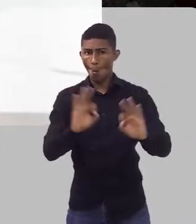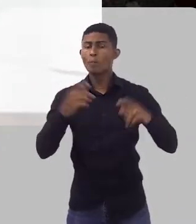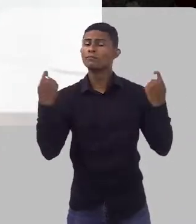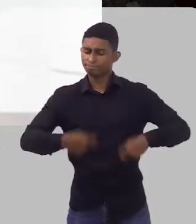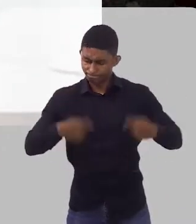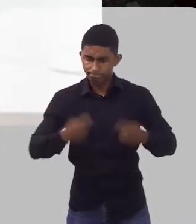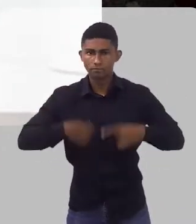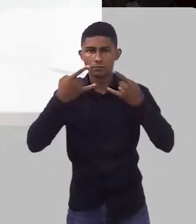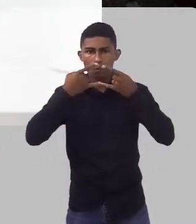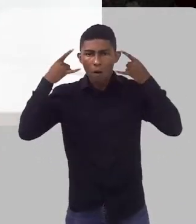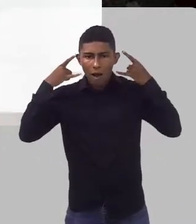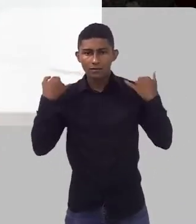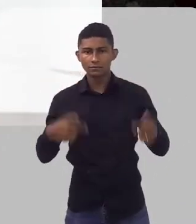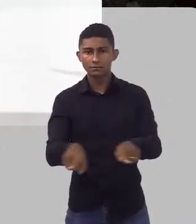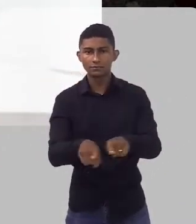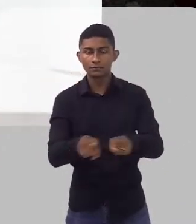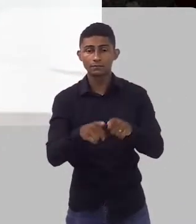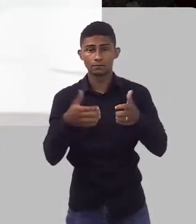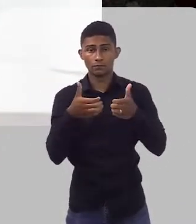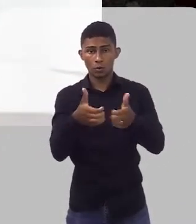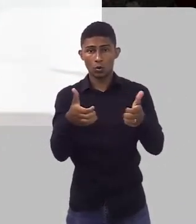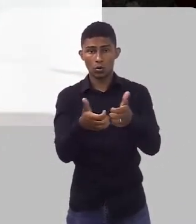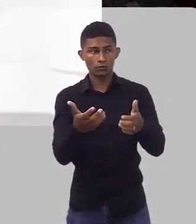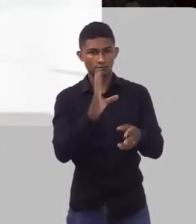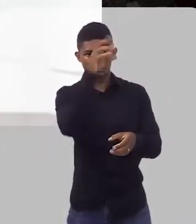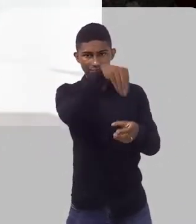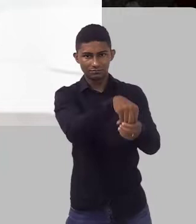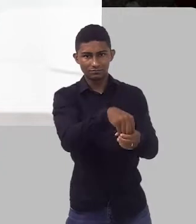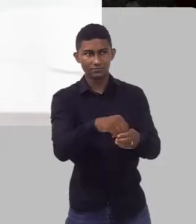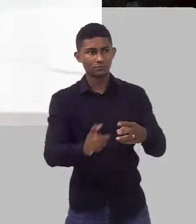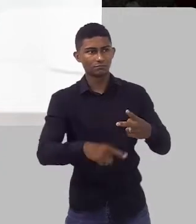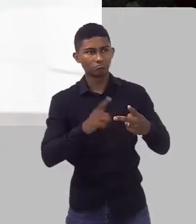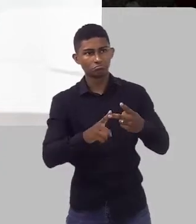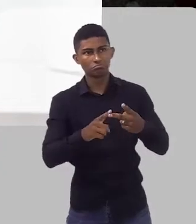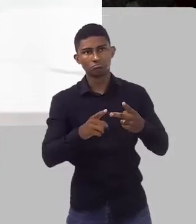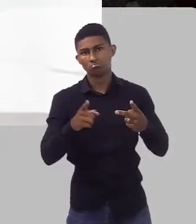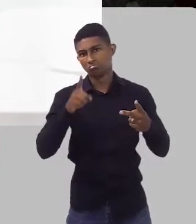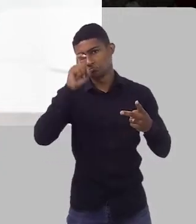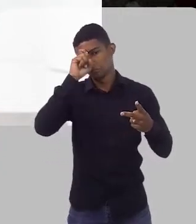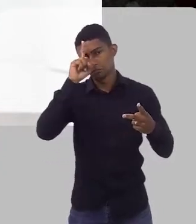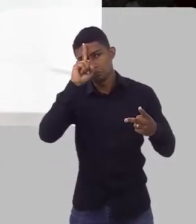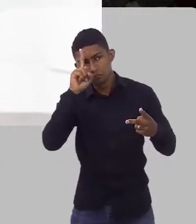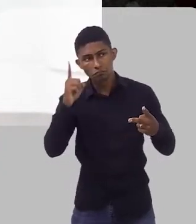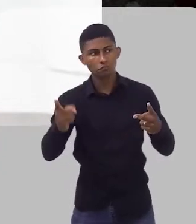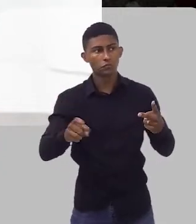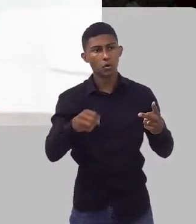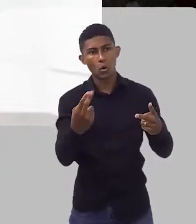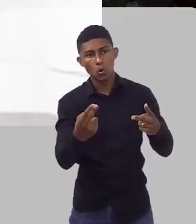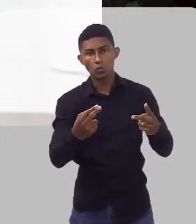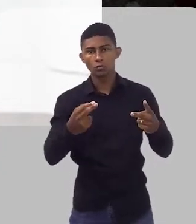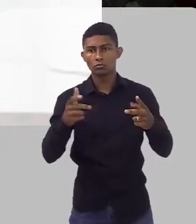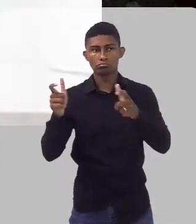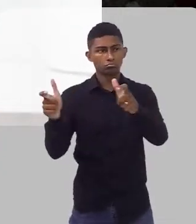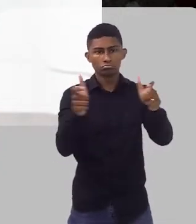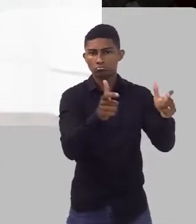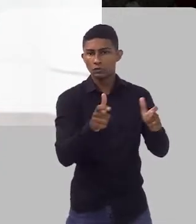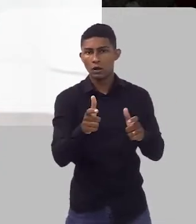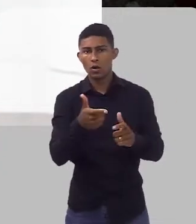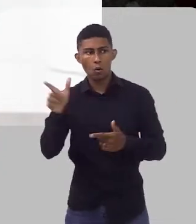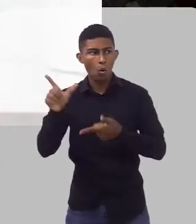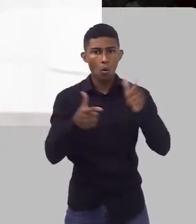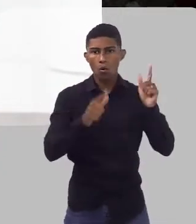máscara. Ambientes como transporte público, serviços de saúde ou outras aglomerações onde